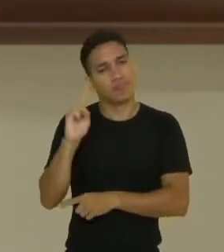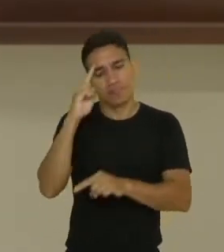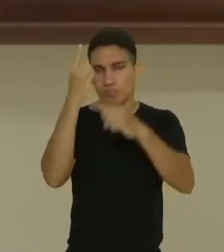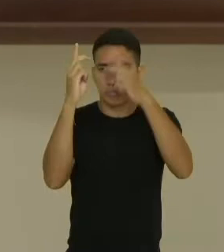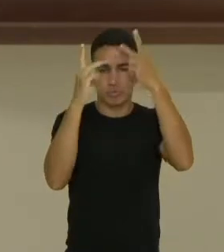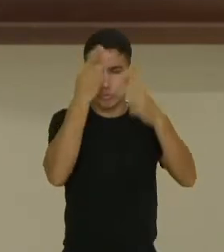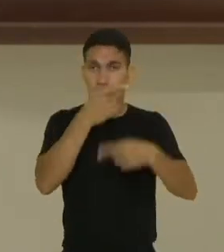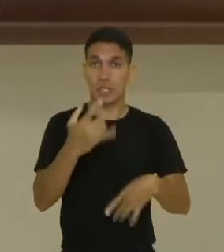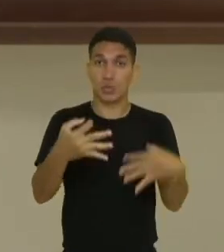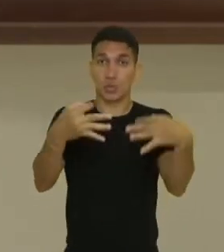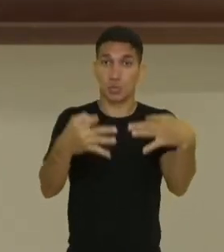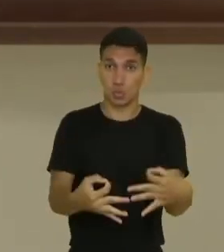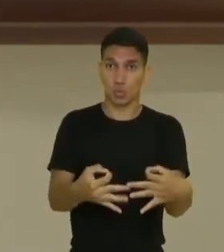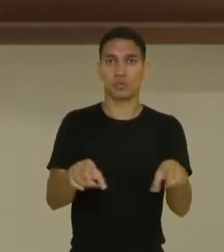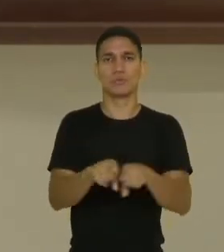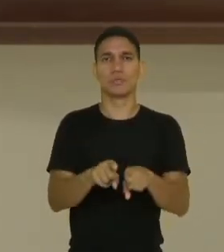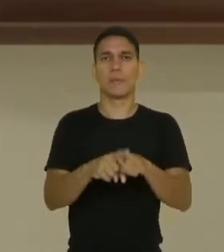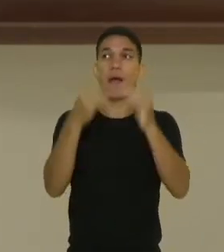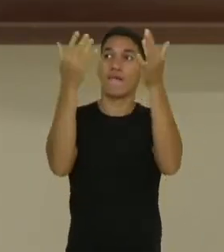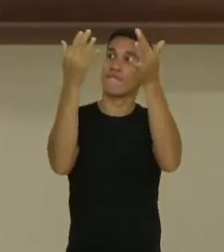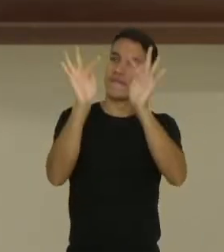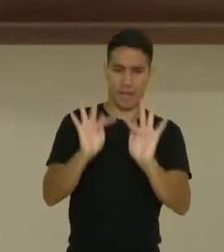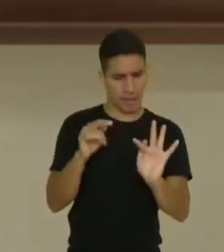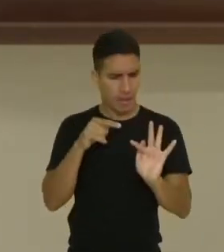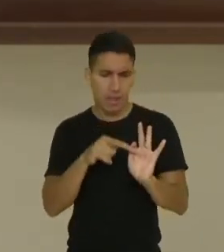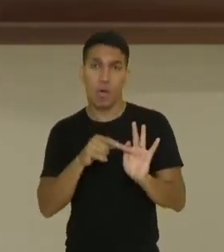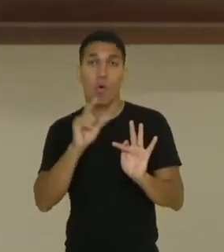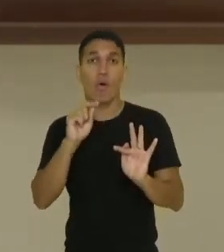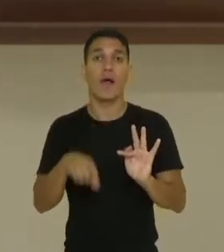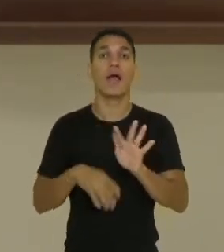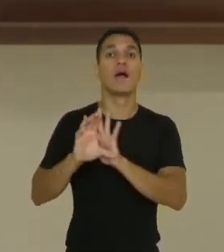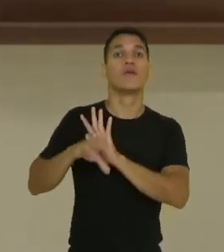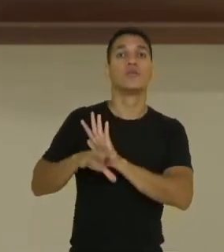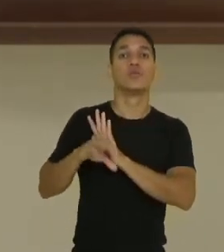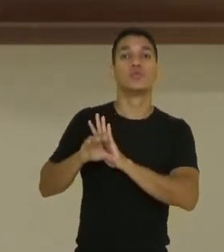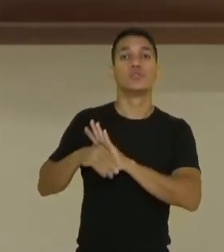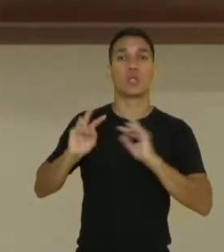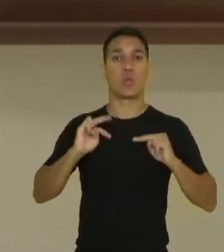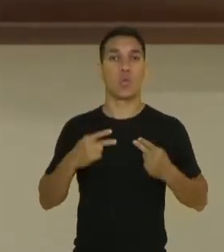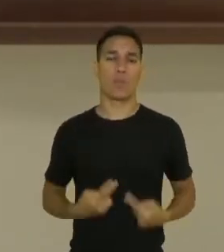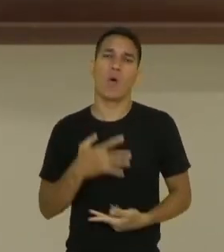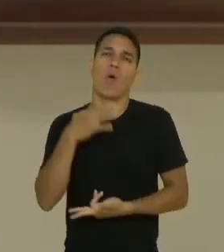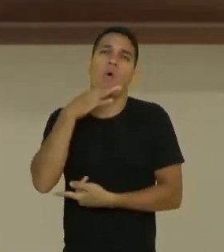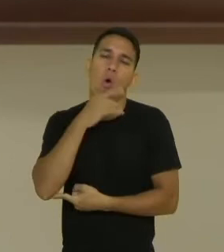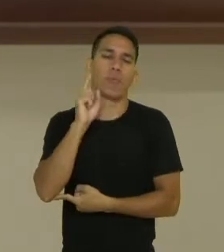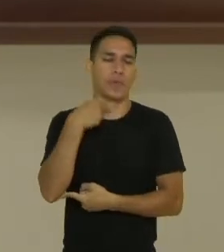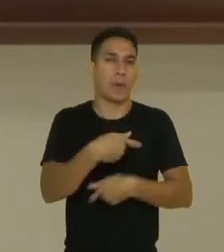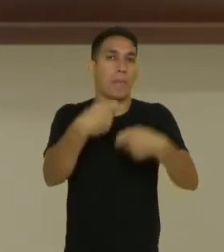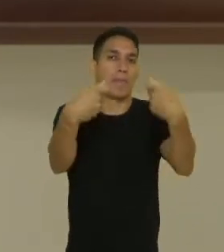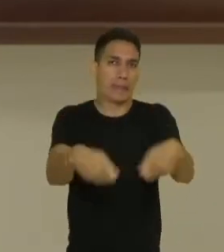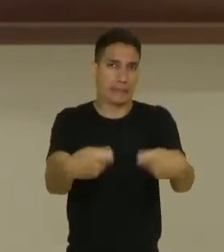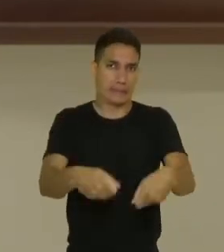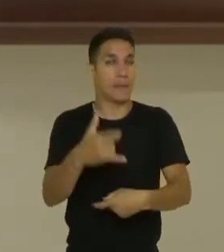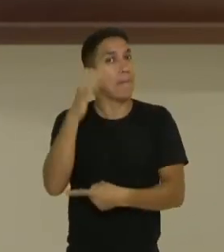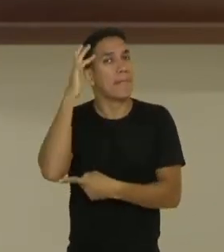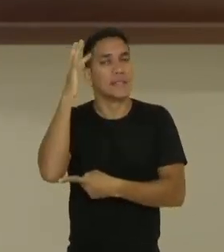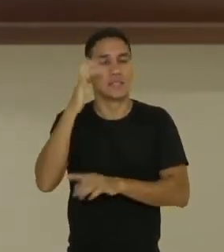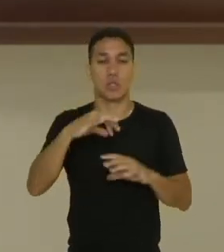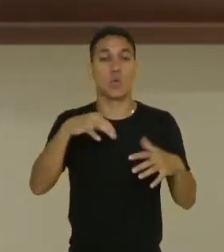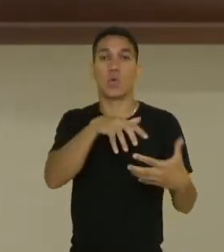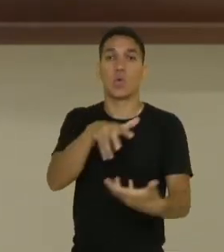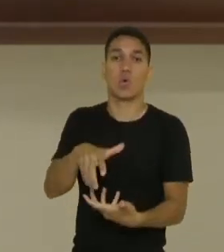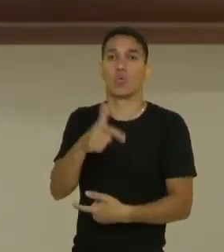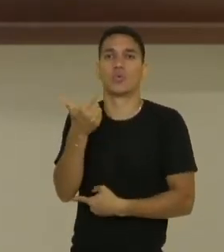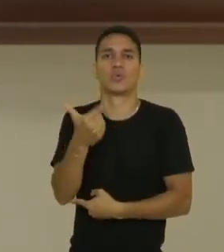justiça, felicidade, são conceitos humanos que é claro que a gente precisa muito deles. Imagina um mundo onde